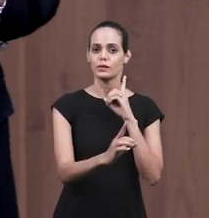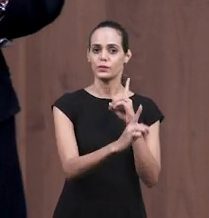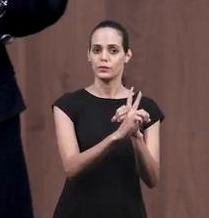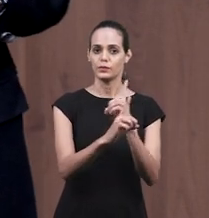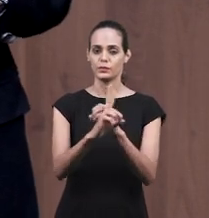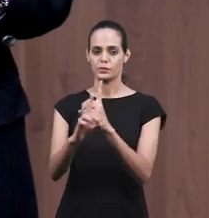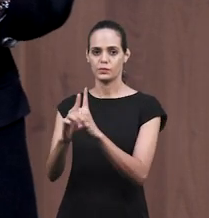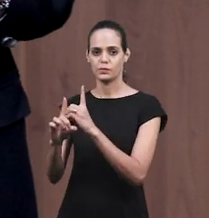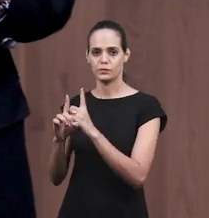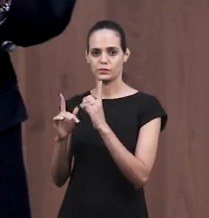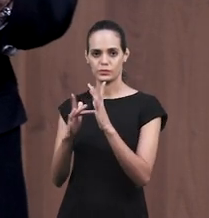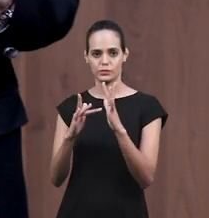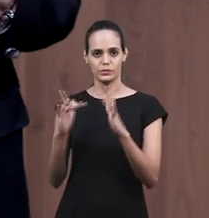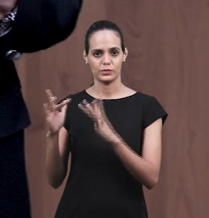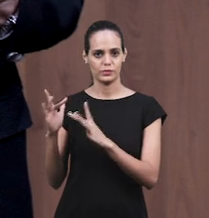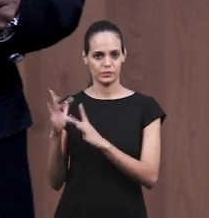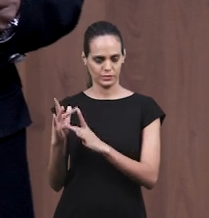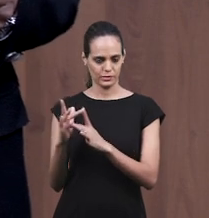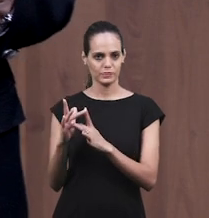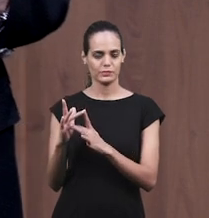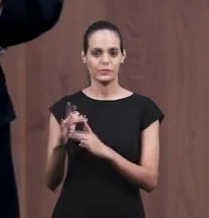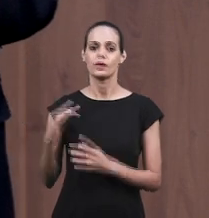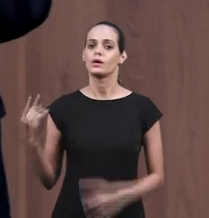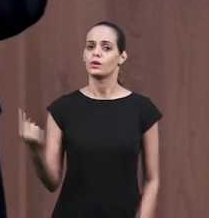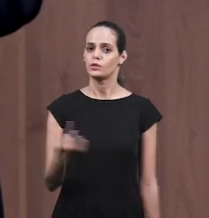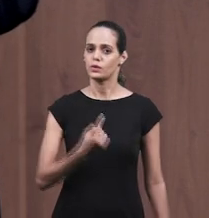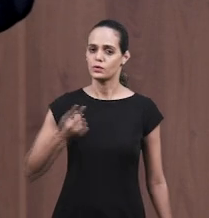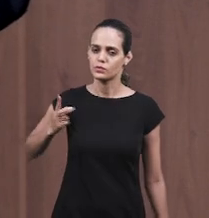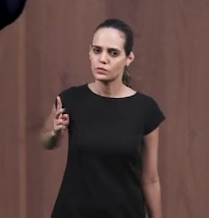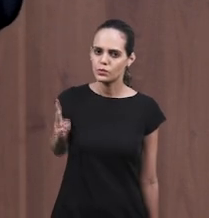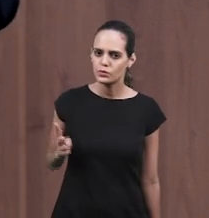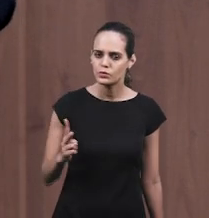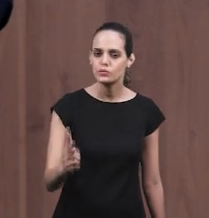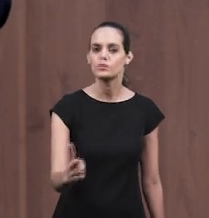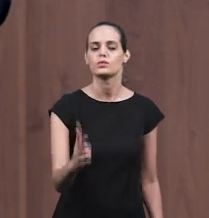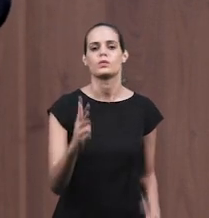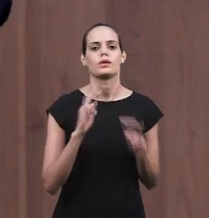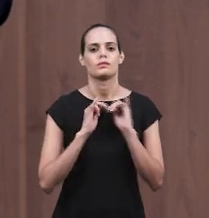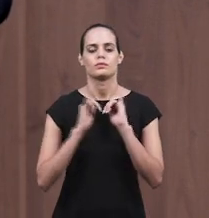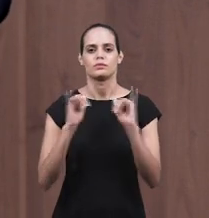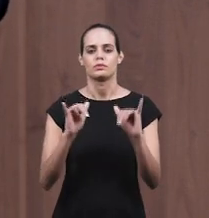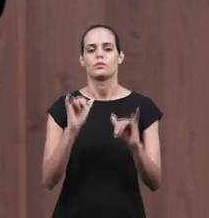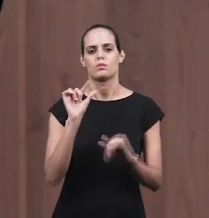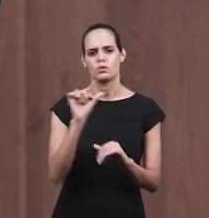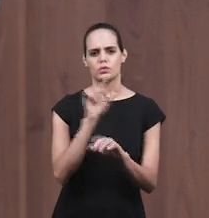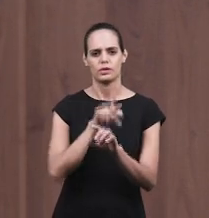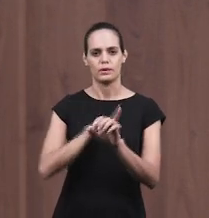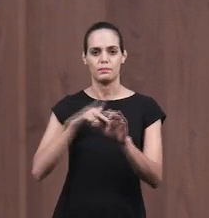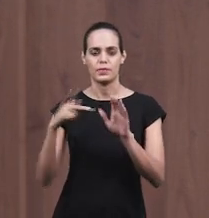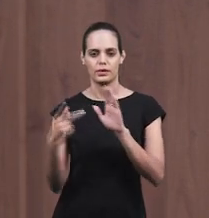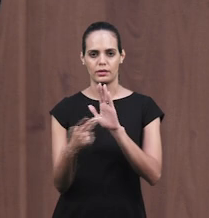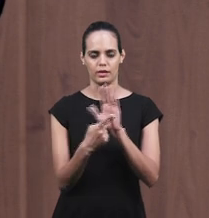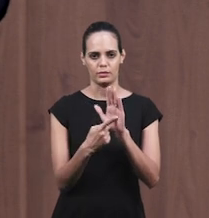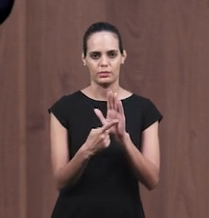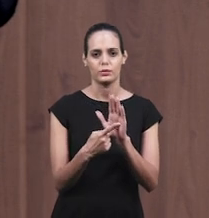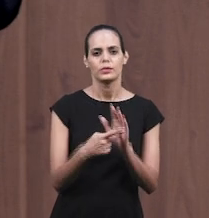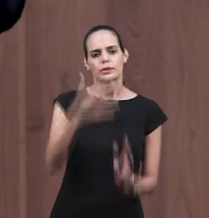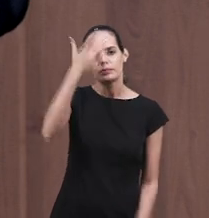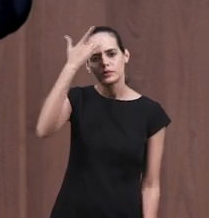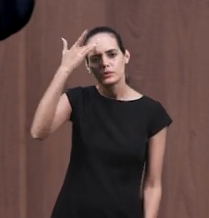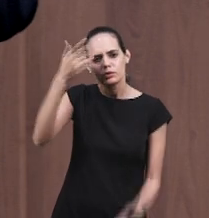dos encontros com Jesus, nós vamos ainda falar um pouco sobre a parábola do